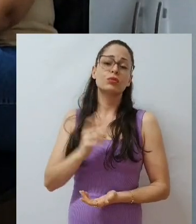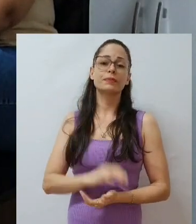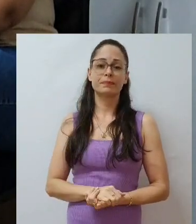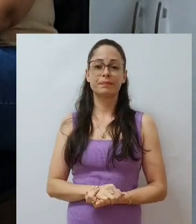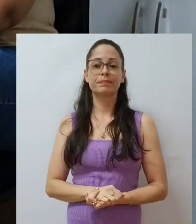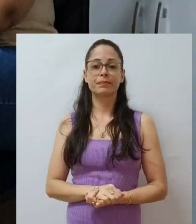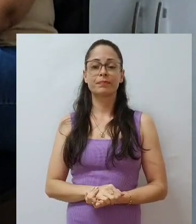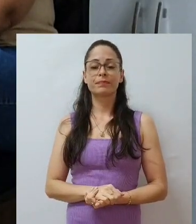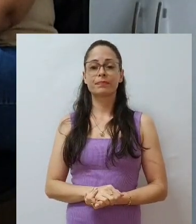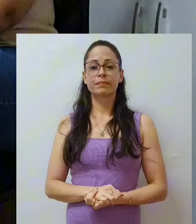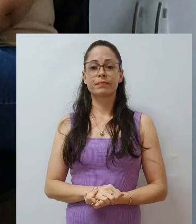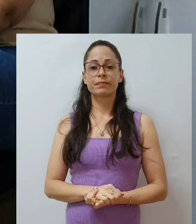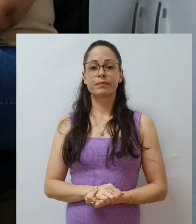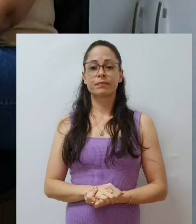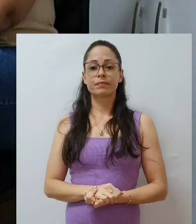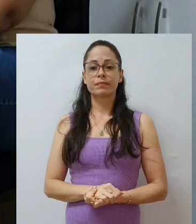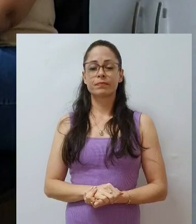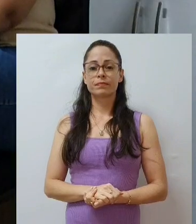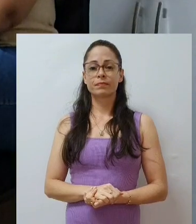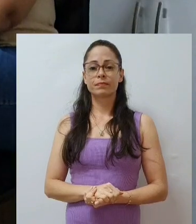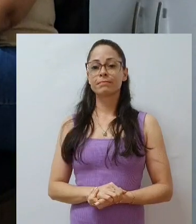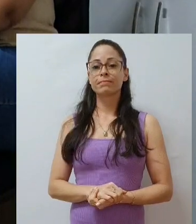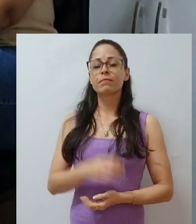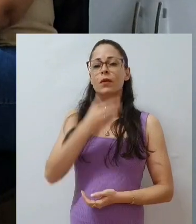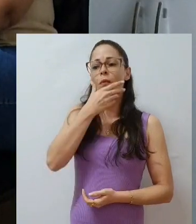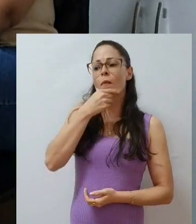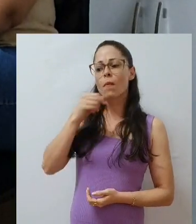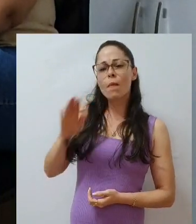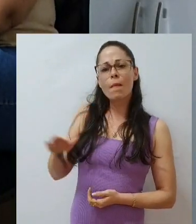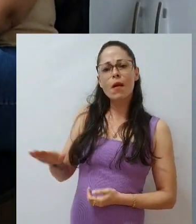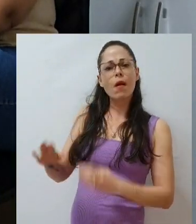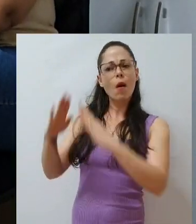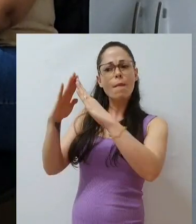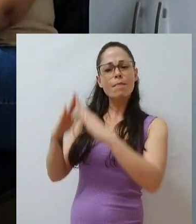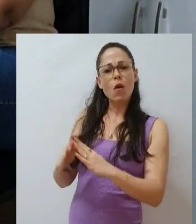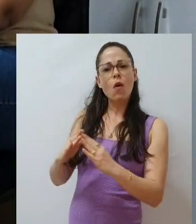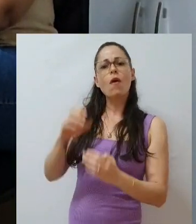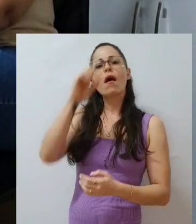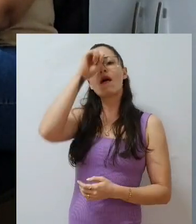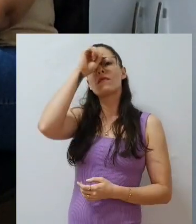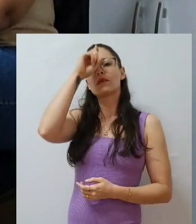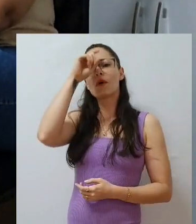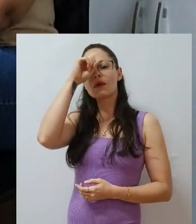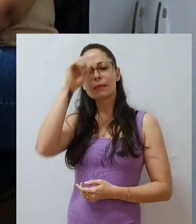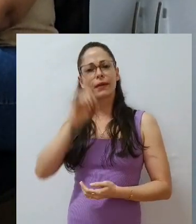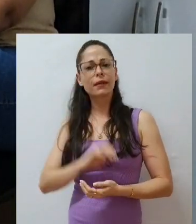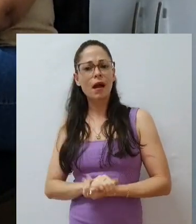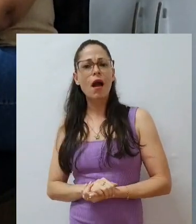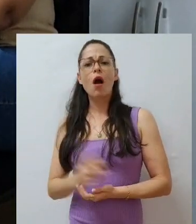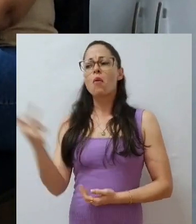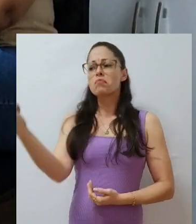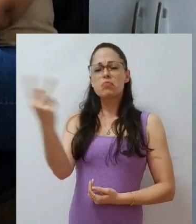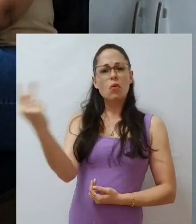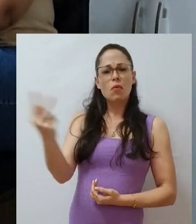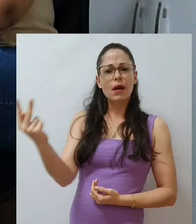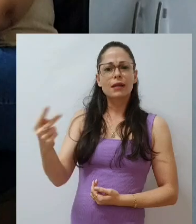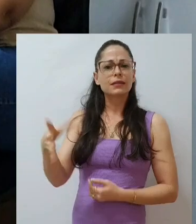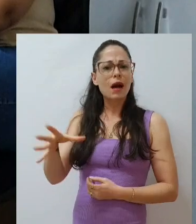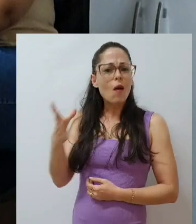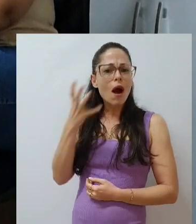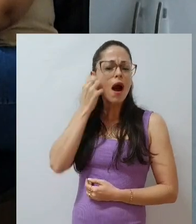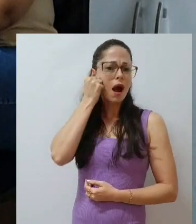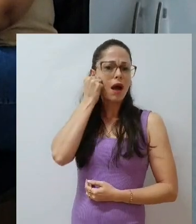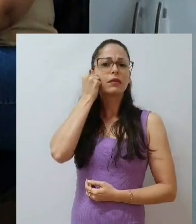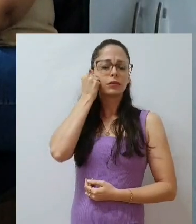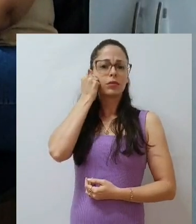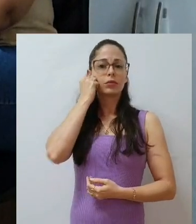e aí um casal adotou ele, teve o diagnóstico, teve alguns tratamentos. E eu não vou ficar dando spoiler,